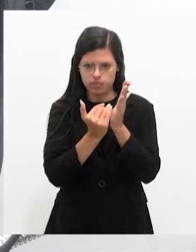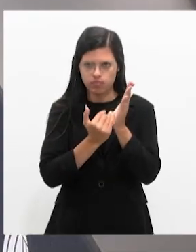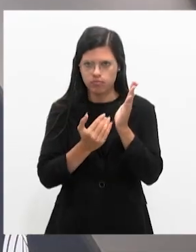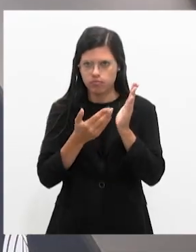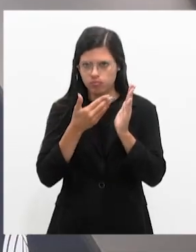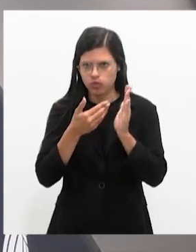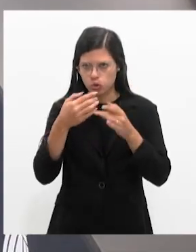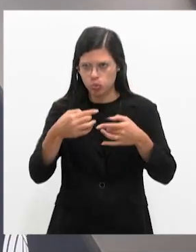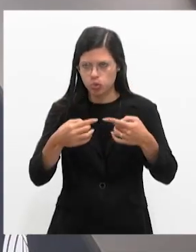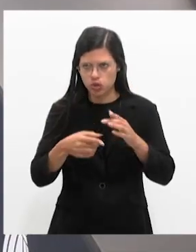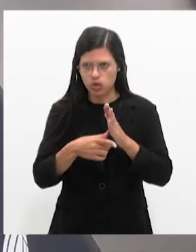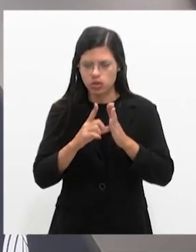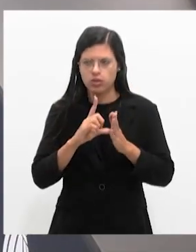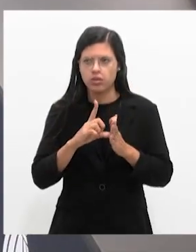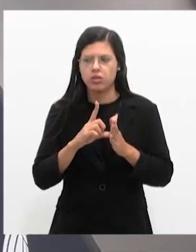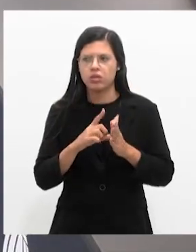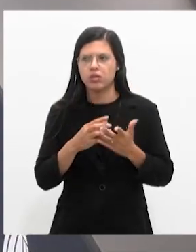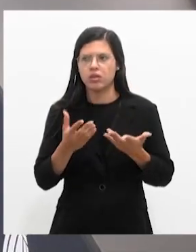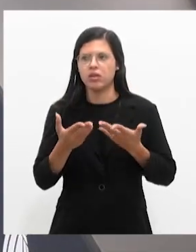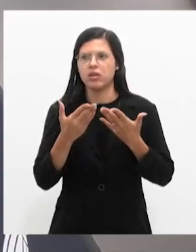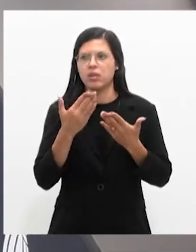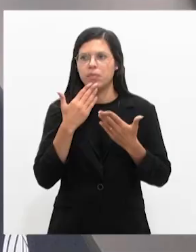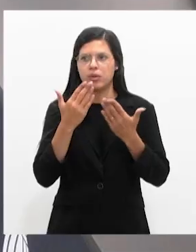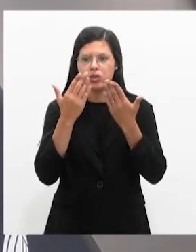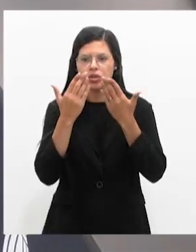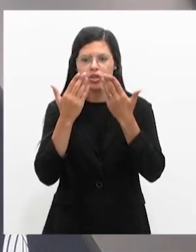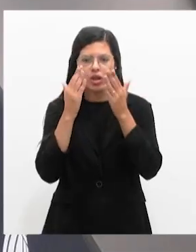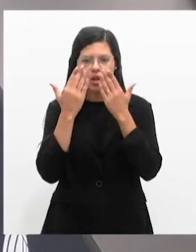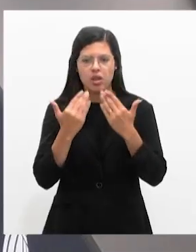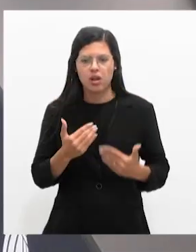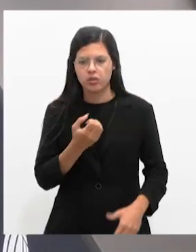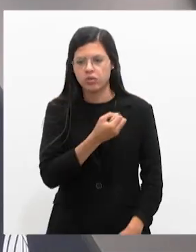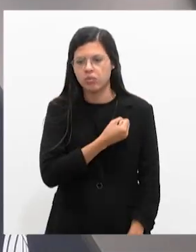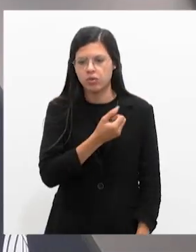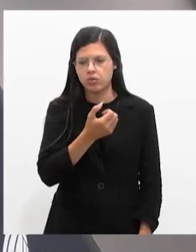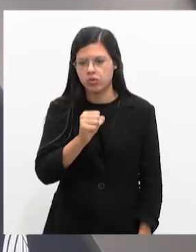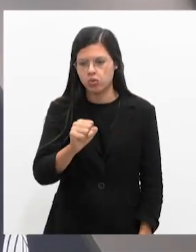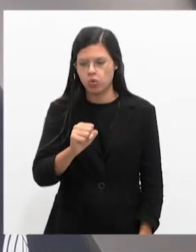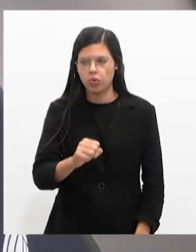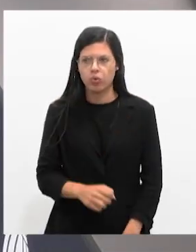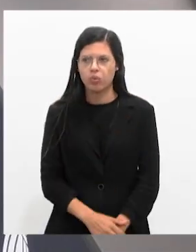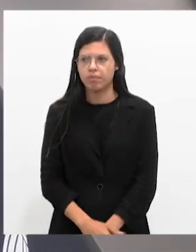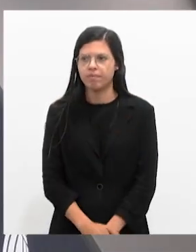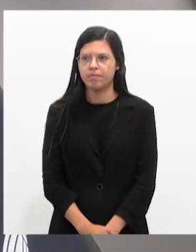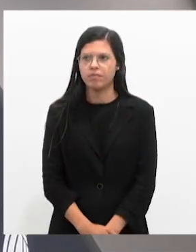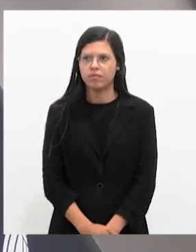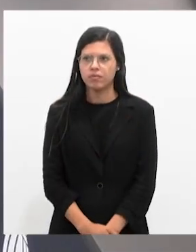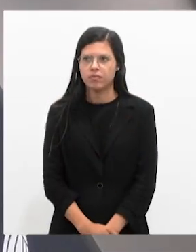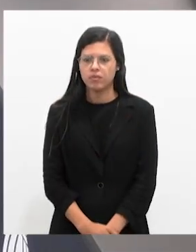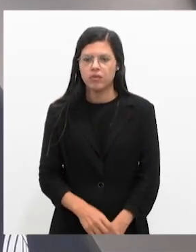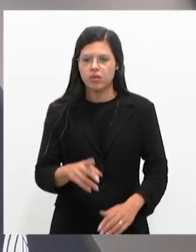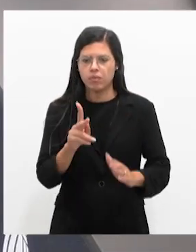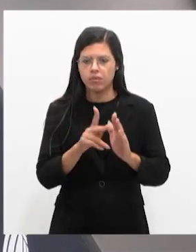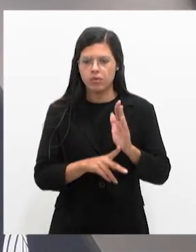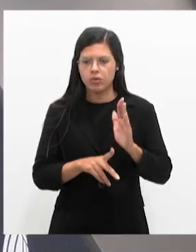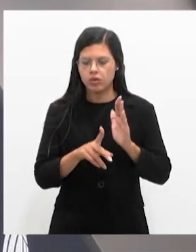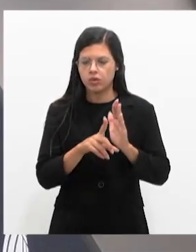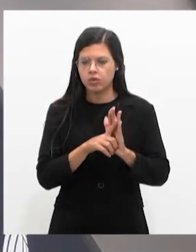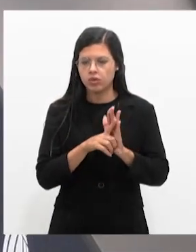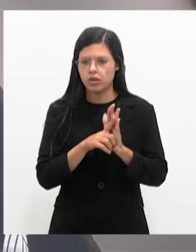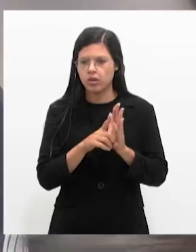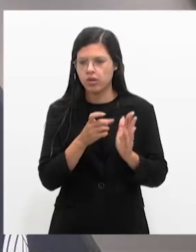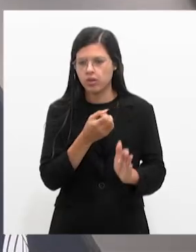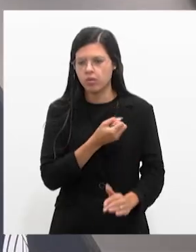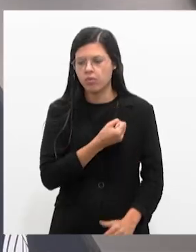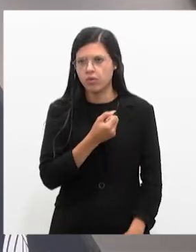Eu gostaria de pedir vista, presidente, no 18, por favor. Então, projeto 18,